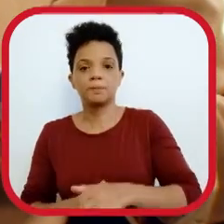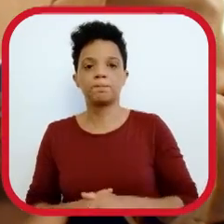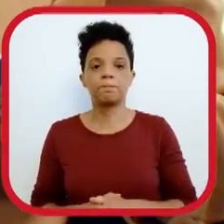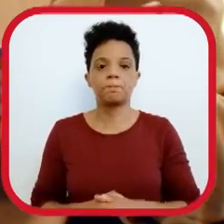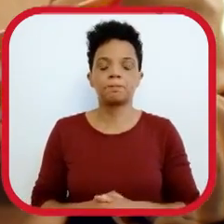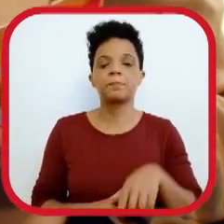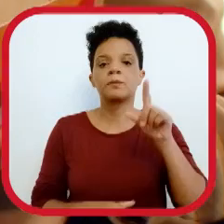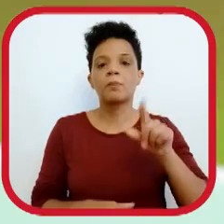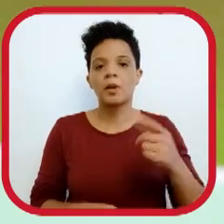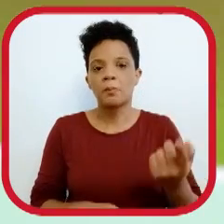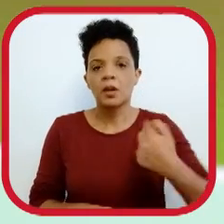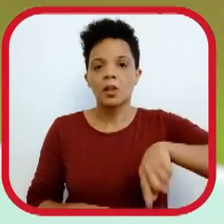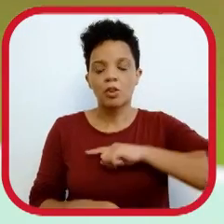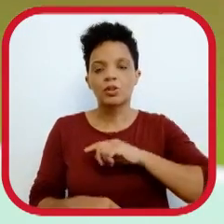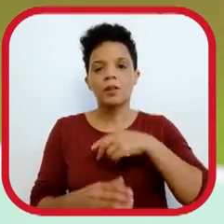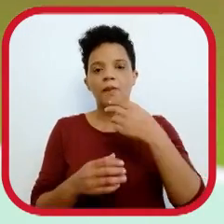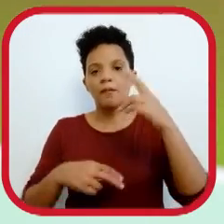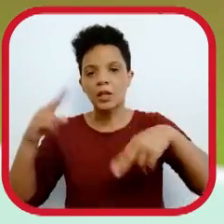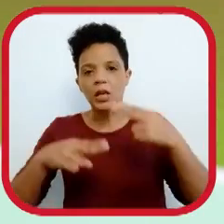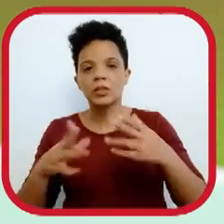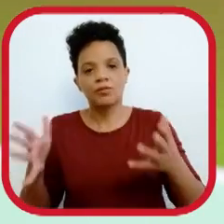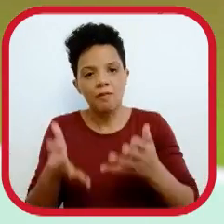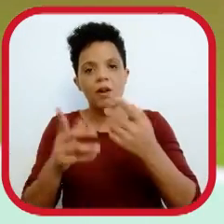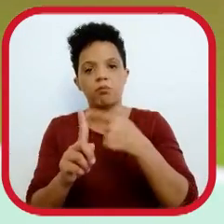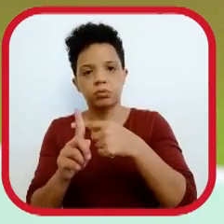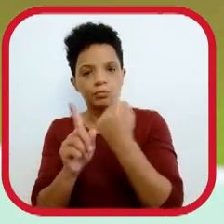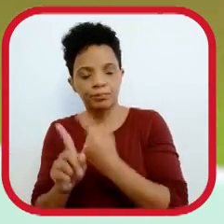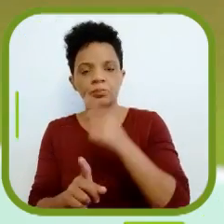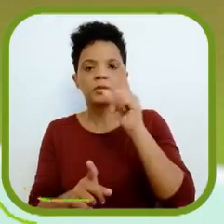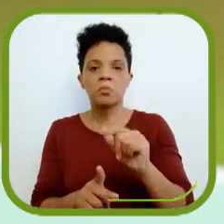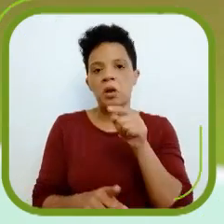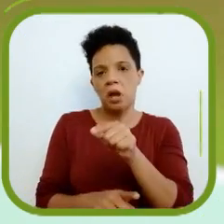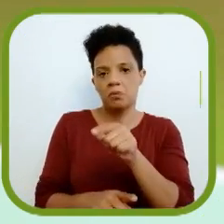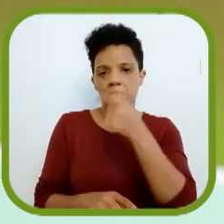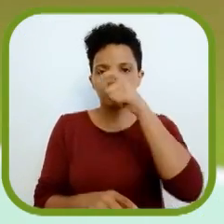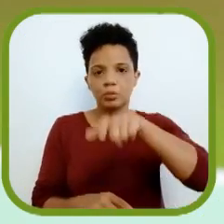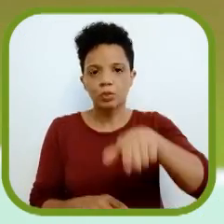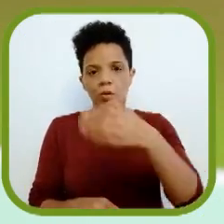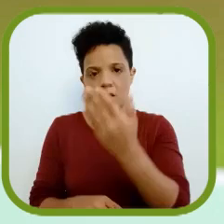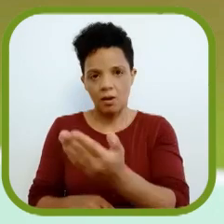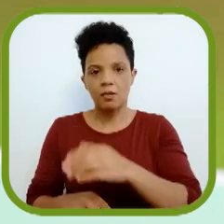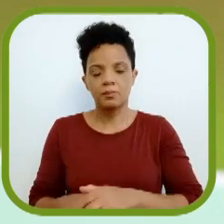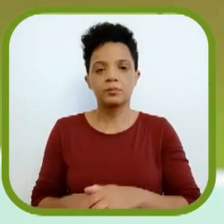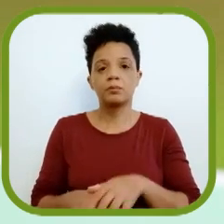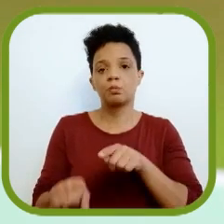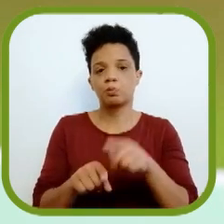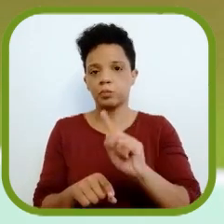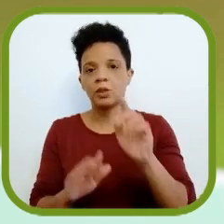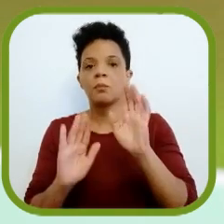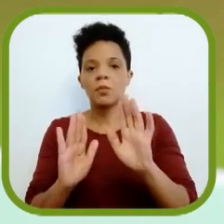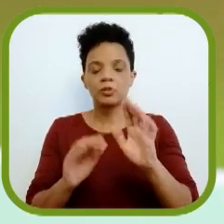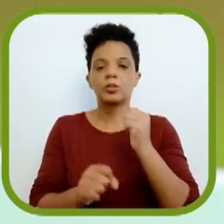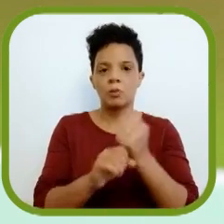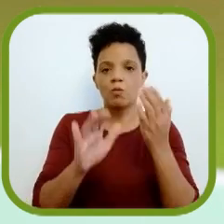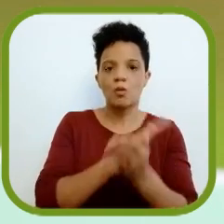trabalho. E temos incentivos fiscais, portanto, já há também essa discriminação positiva para essas pessoas, não no mercado